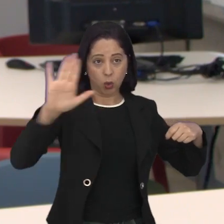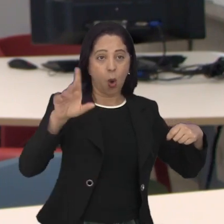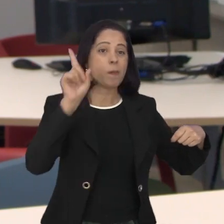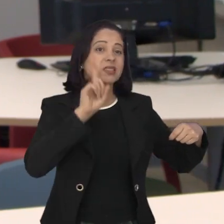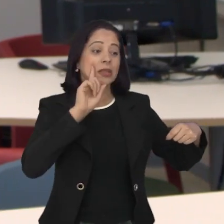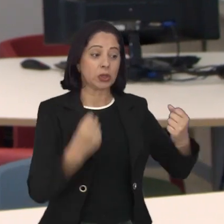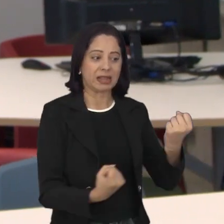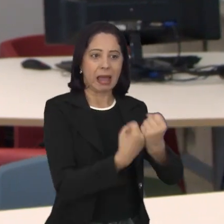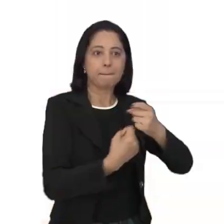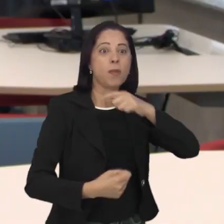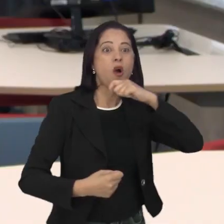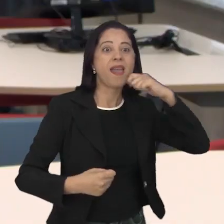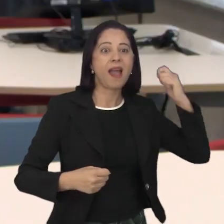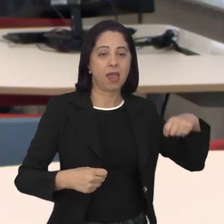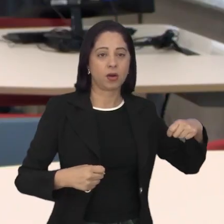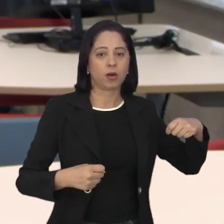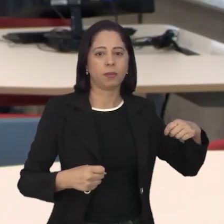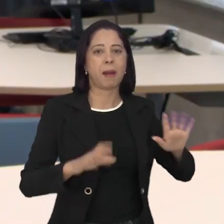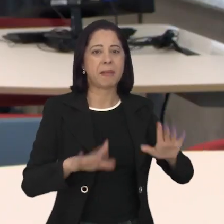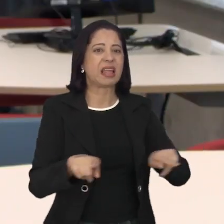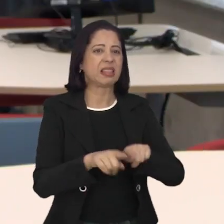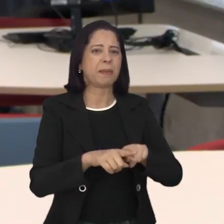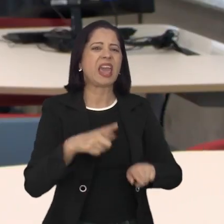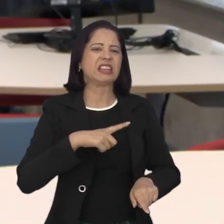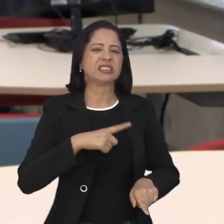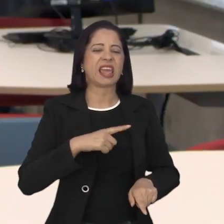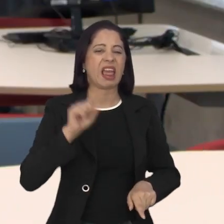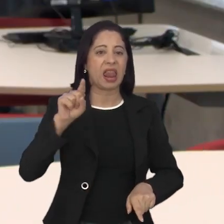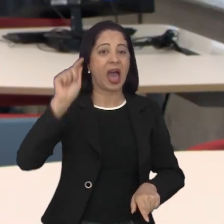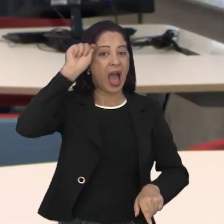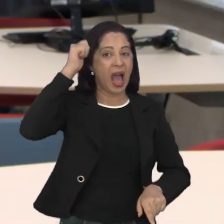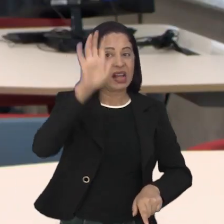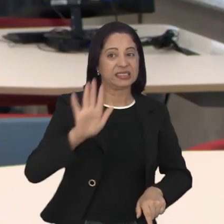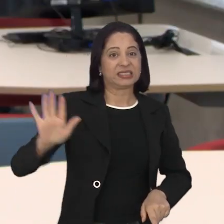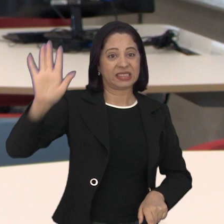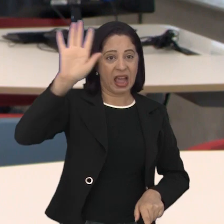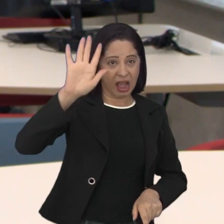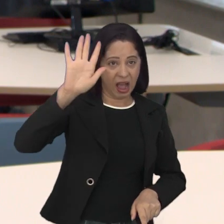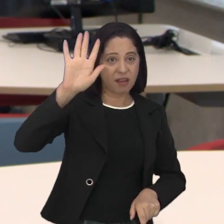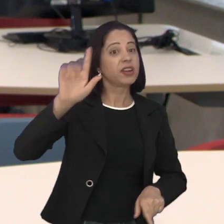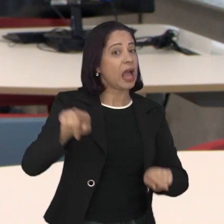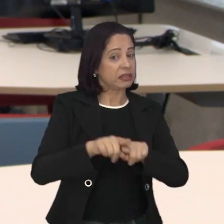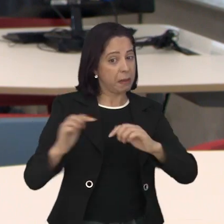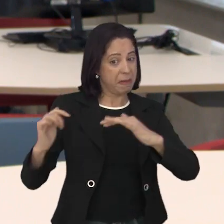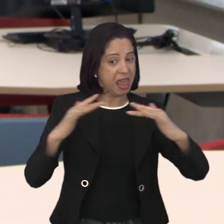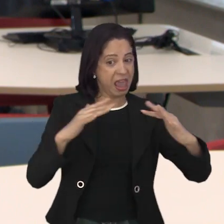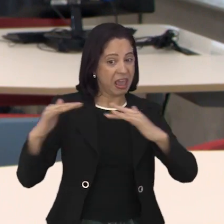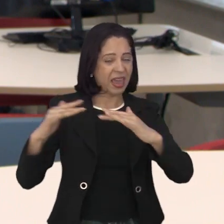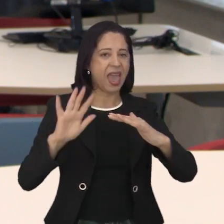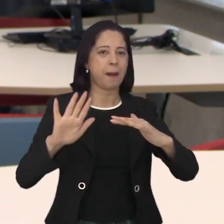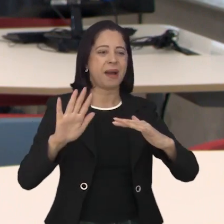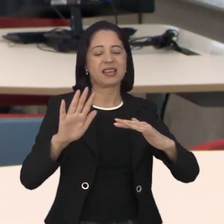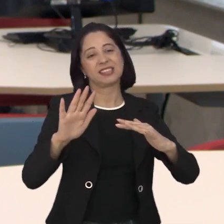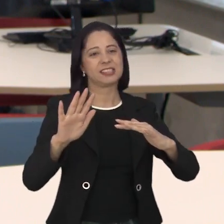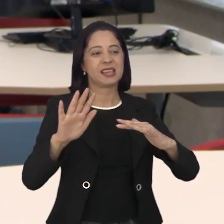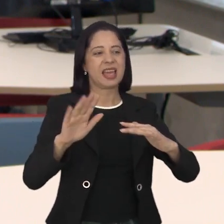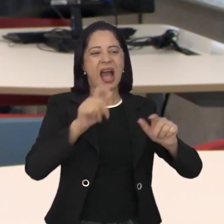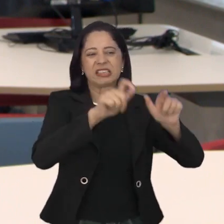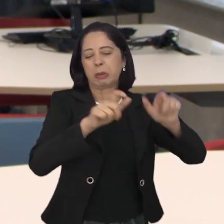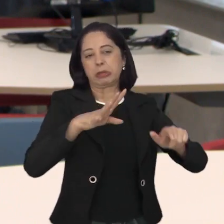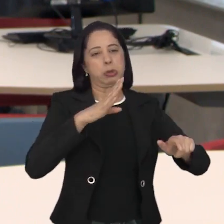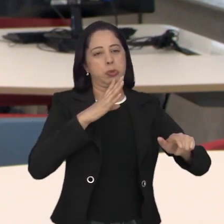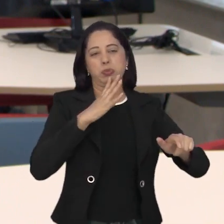Europeia e dos Estados Unidos à Ucrânia Fora esse a gente tem alguns conflitos que acontecem na África que acabam tendo menos visibilidade infelizmente